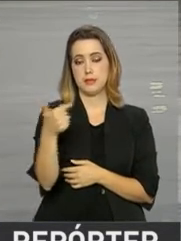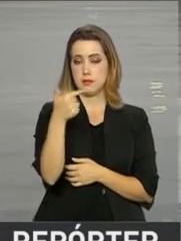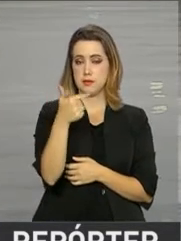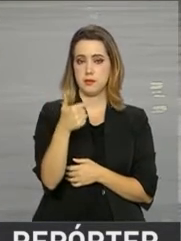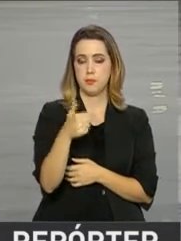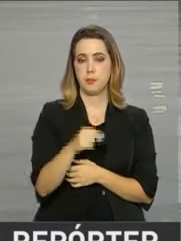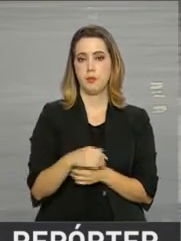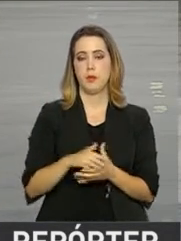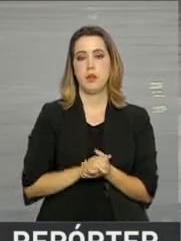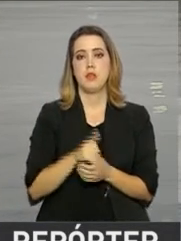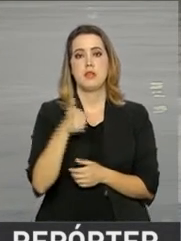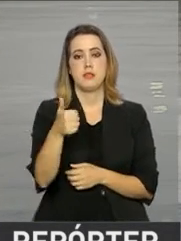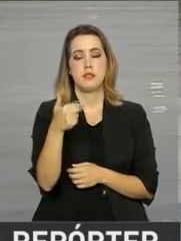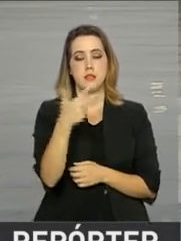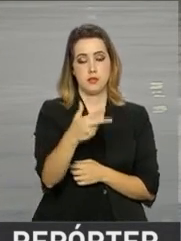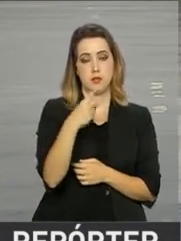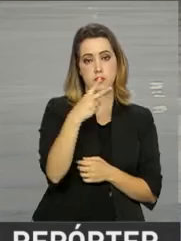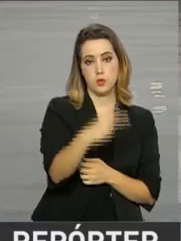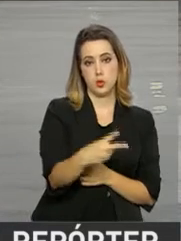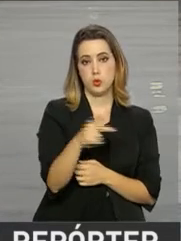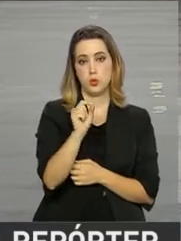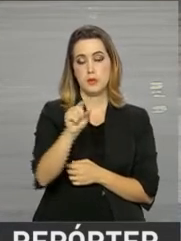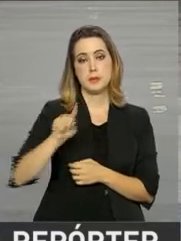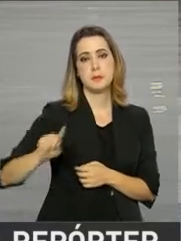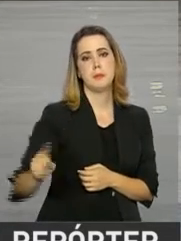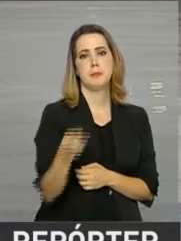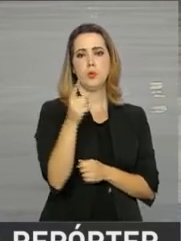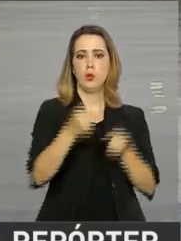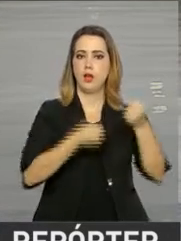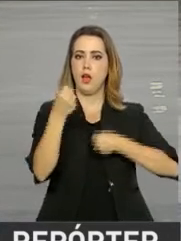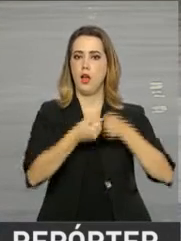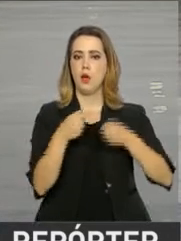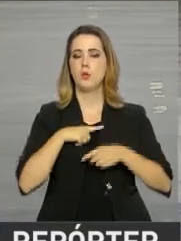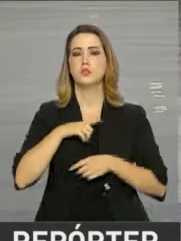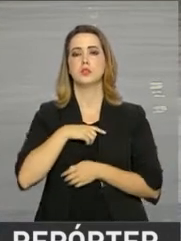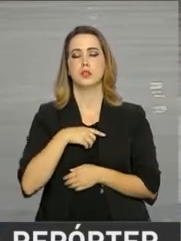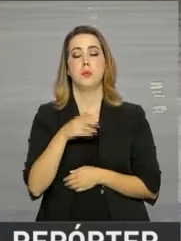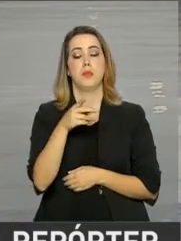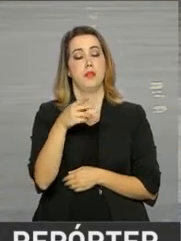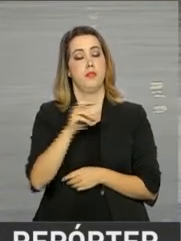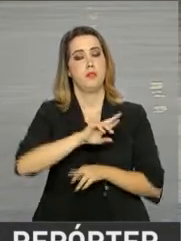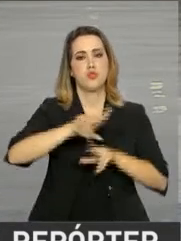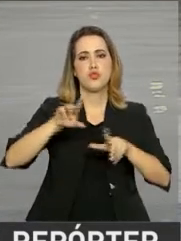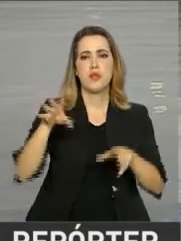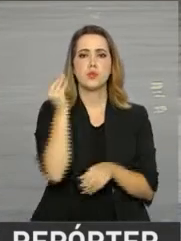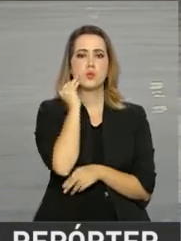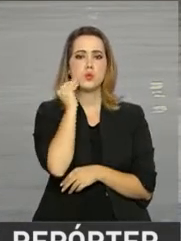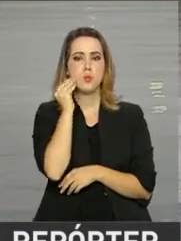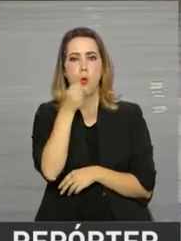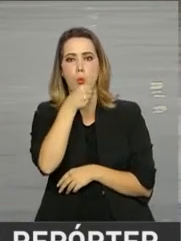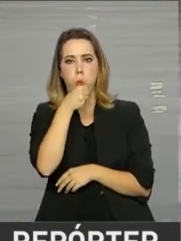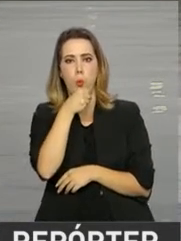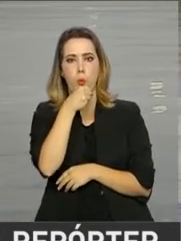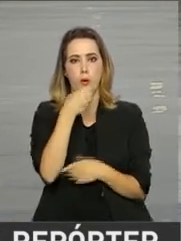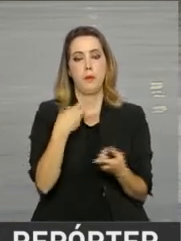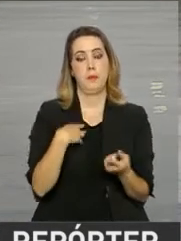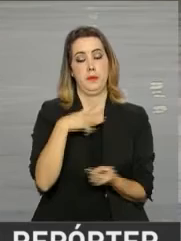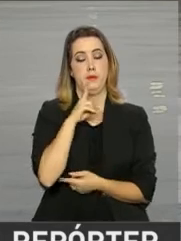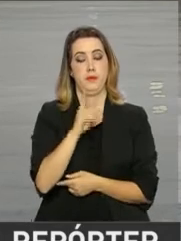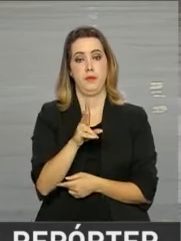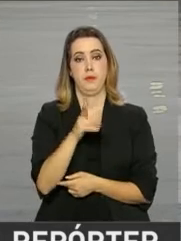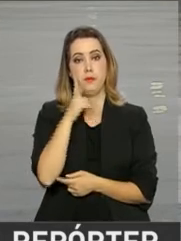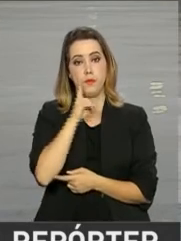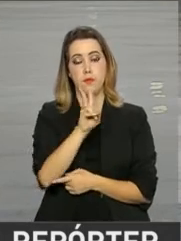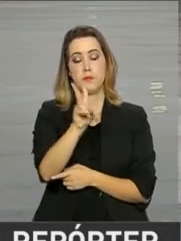realizou cerca de 45 mil testes de bafômetro que são aqueles testes que avaliam a ingestão de bebida alcoólica